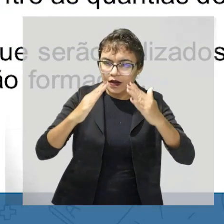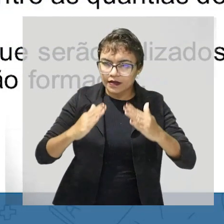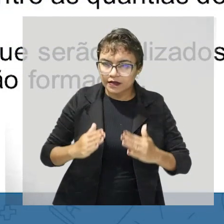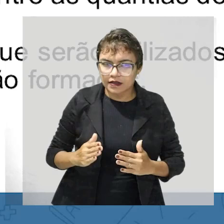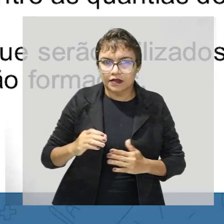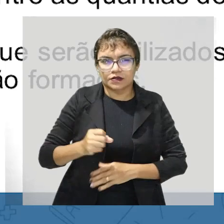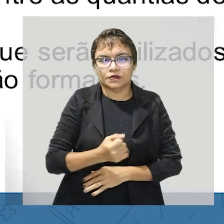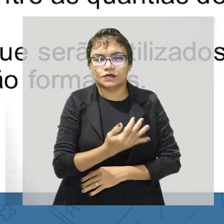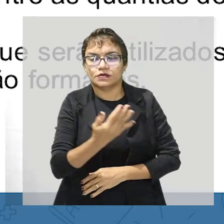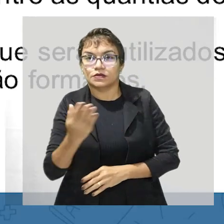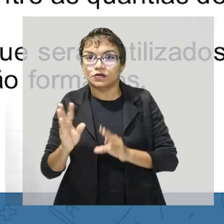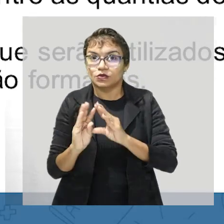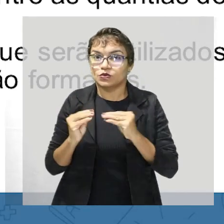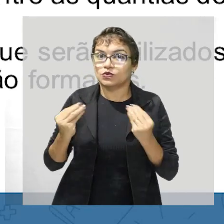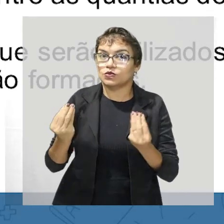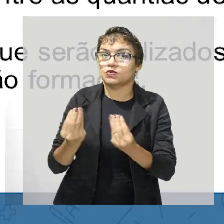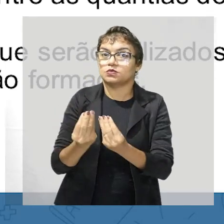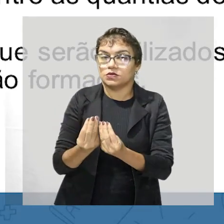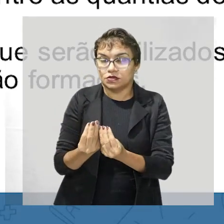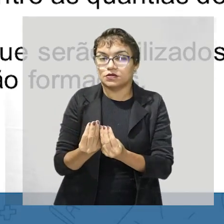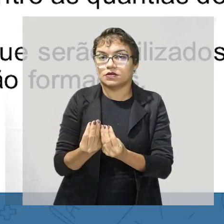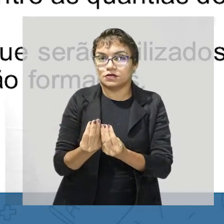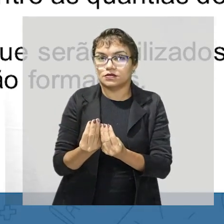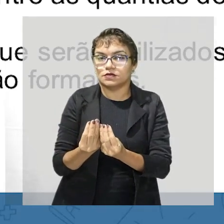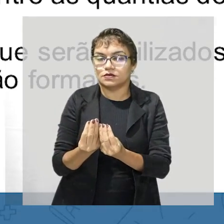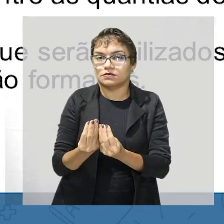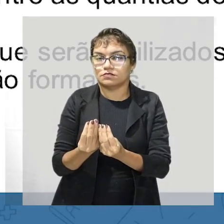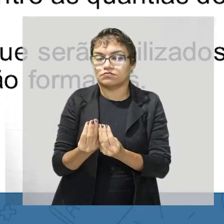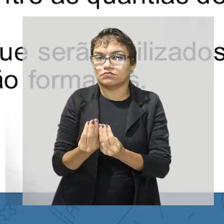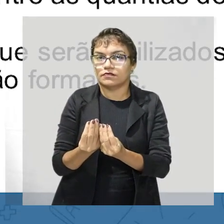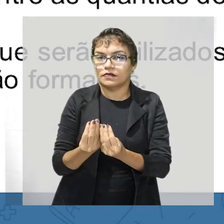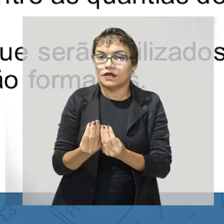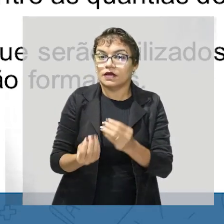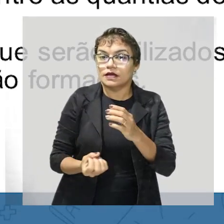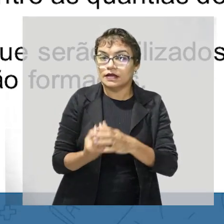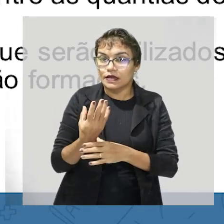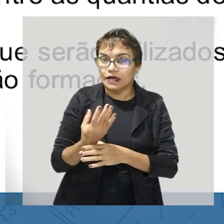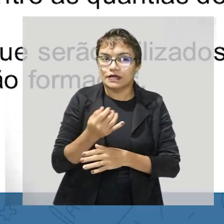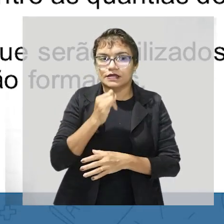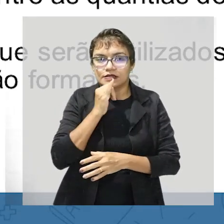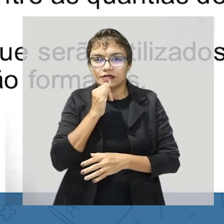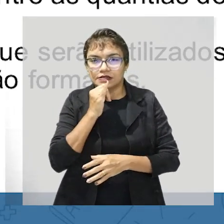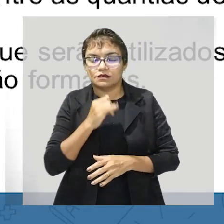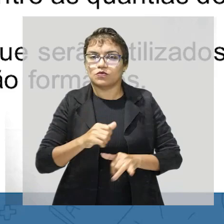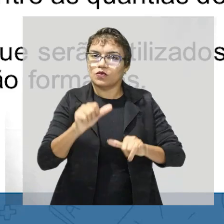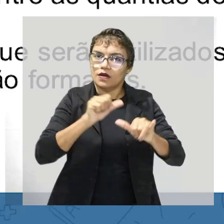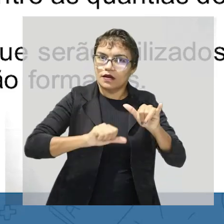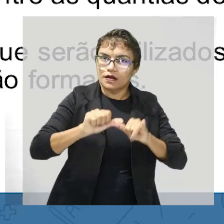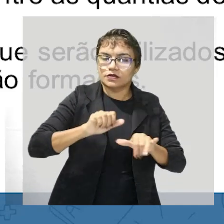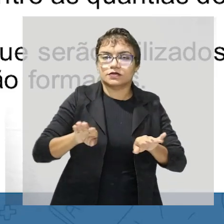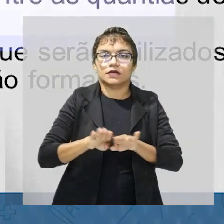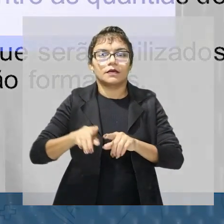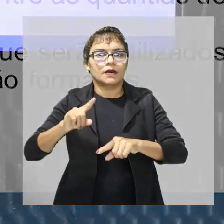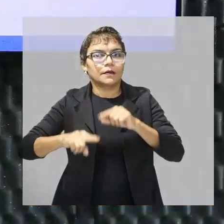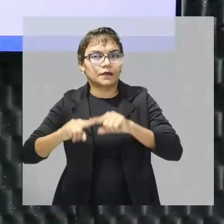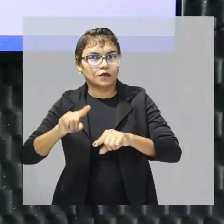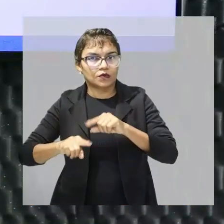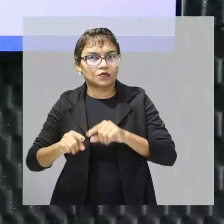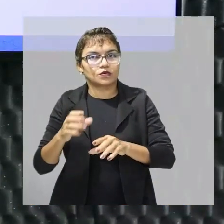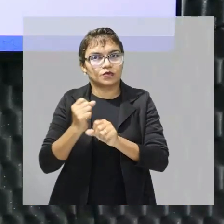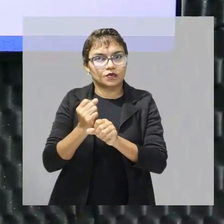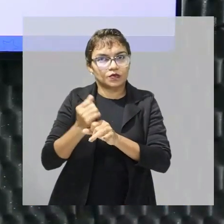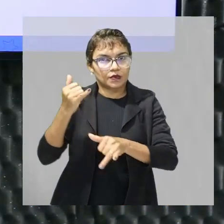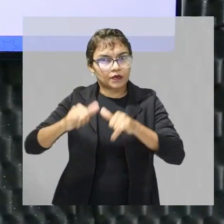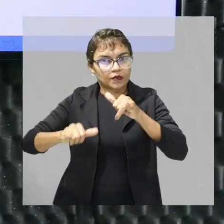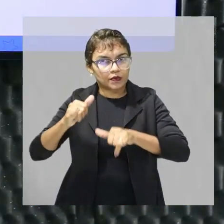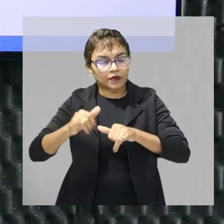das substâncias consumidas e formadas, reagentes e produtos, em uma reação química.